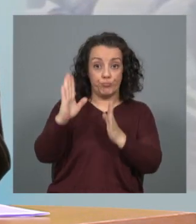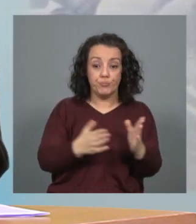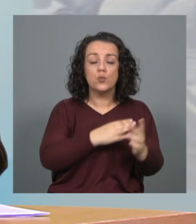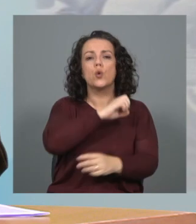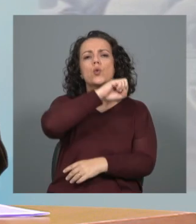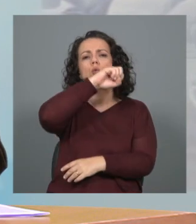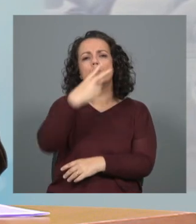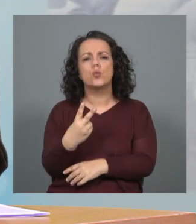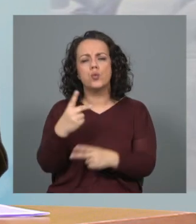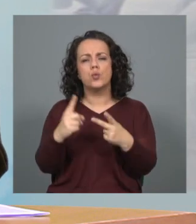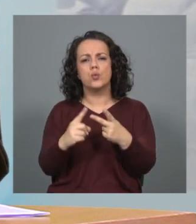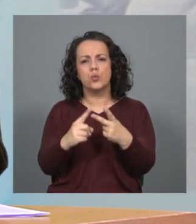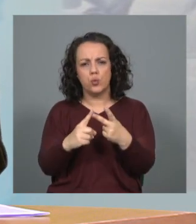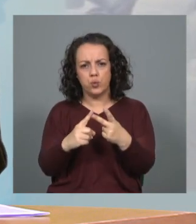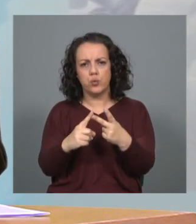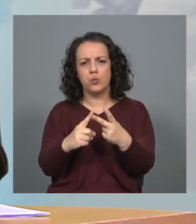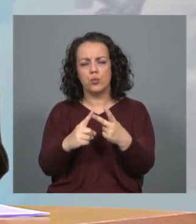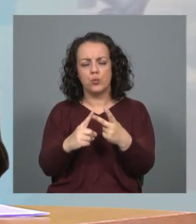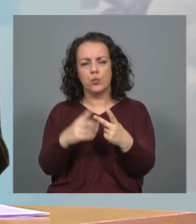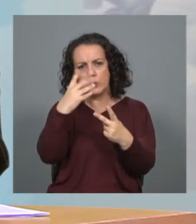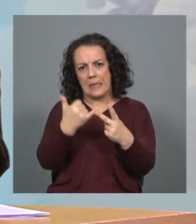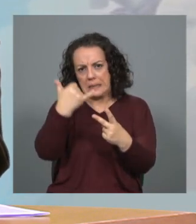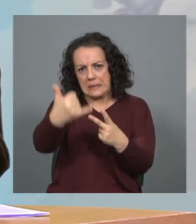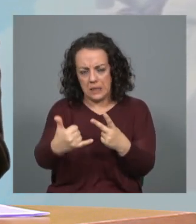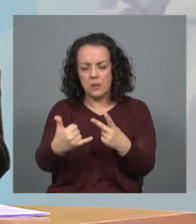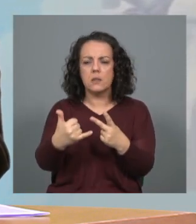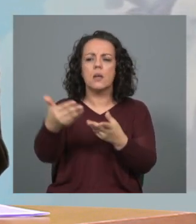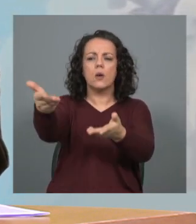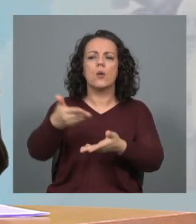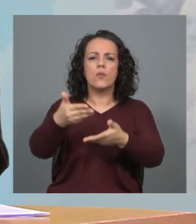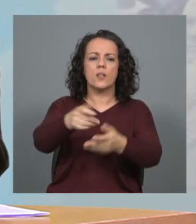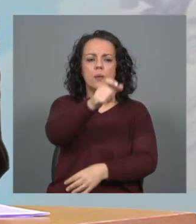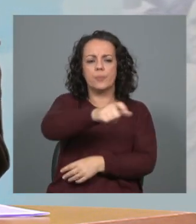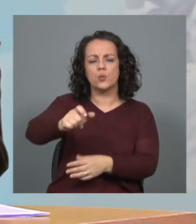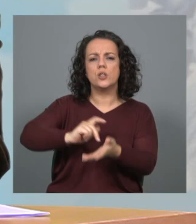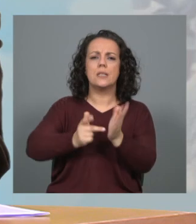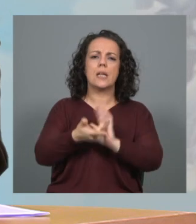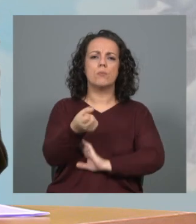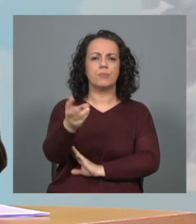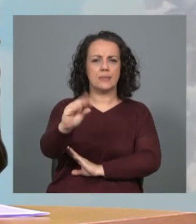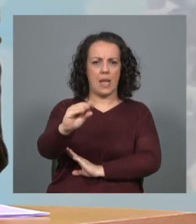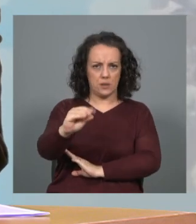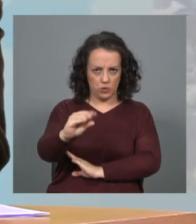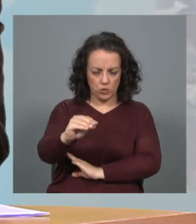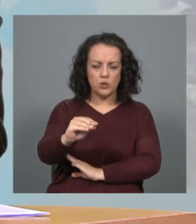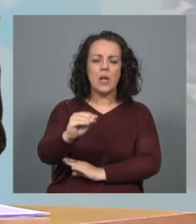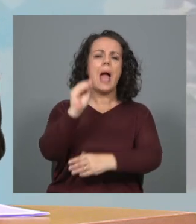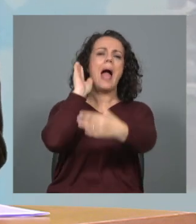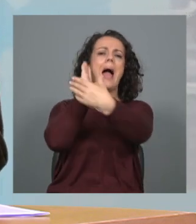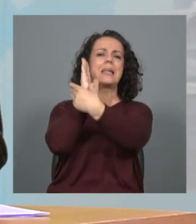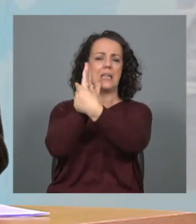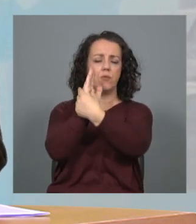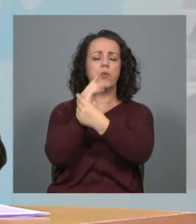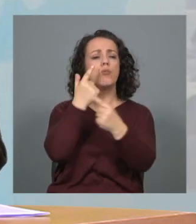convidamos 10 arquivistas para nos apresentar o trabalho que estão a realizar ou que